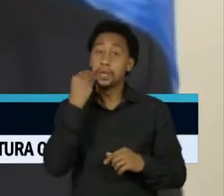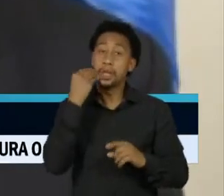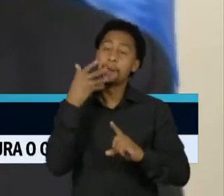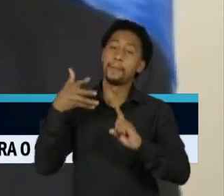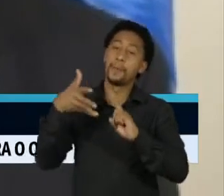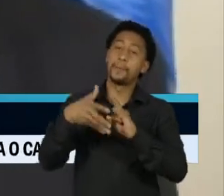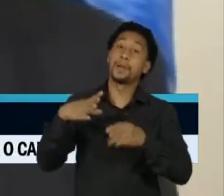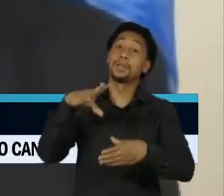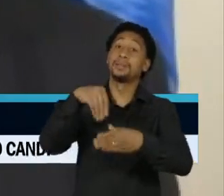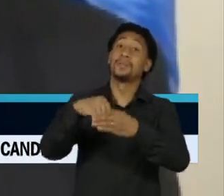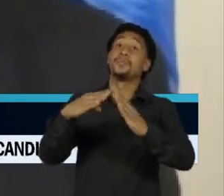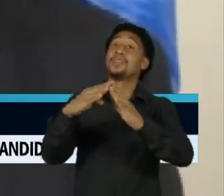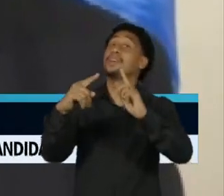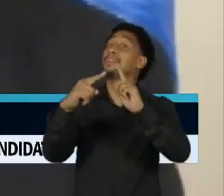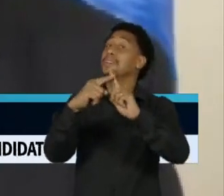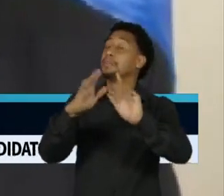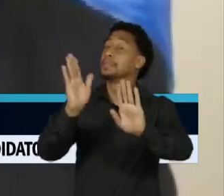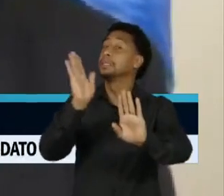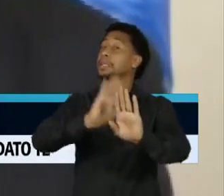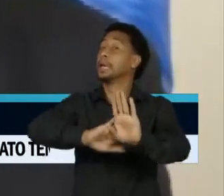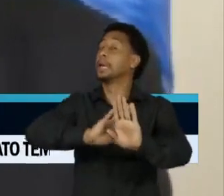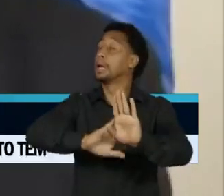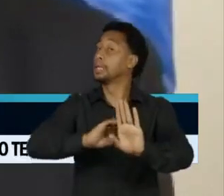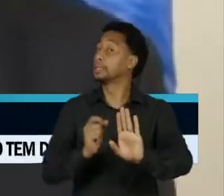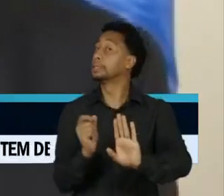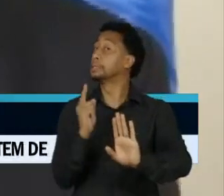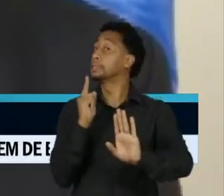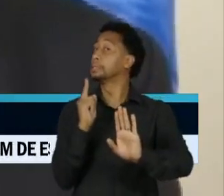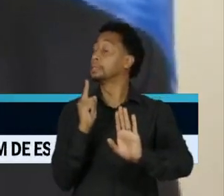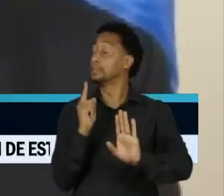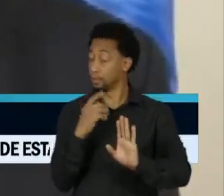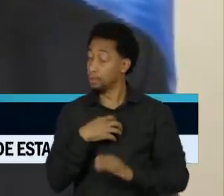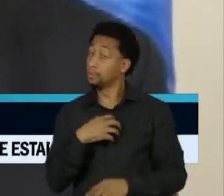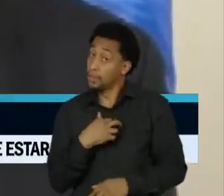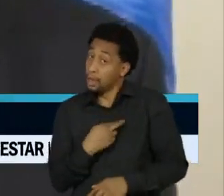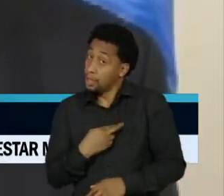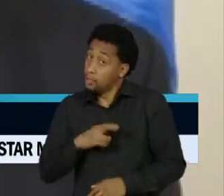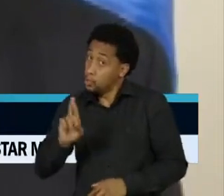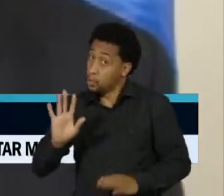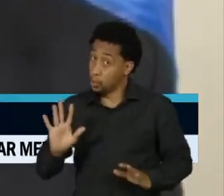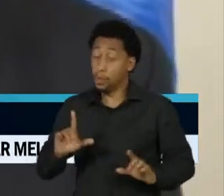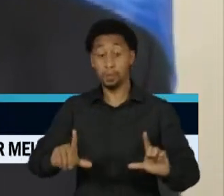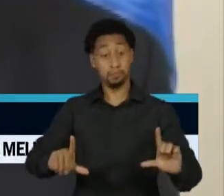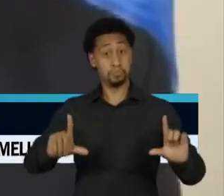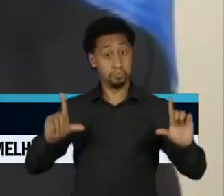discurso dentro da igreja, mas com cunho religioso. Aí tem o destaque do candidato,